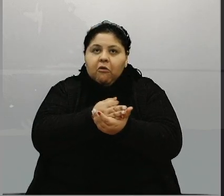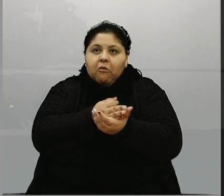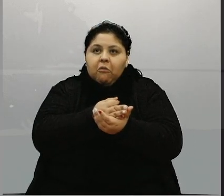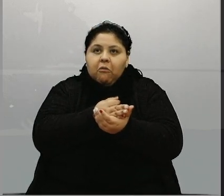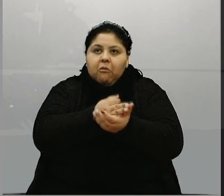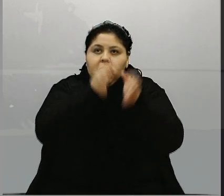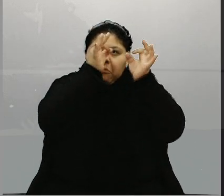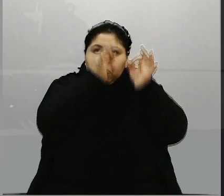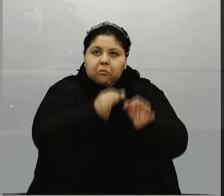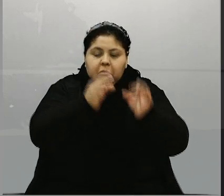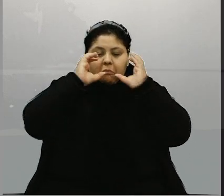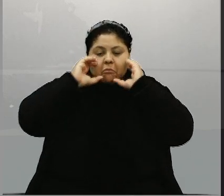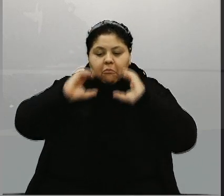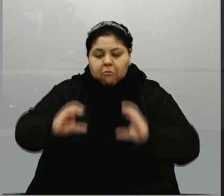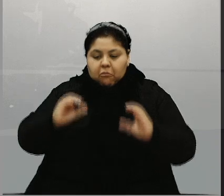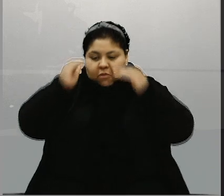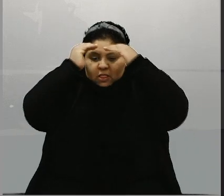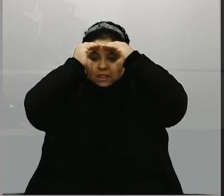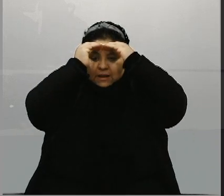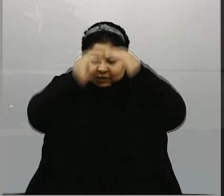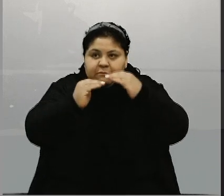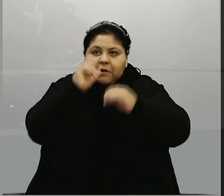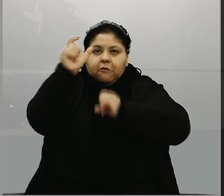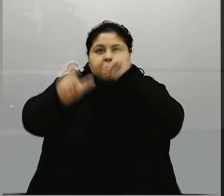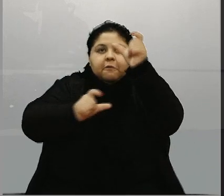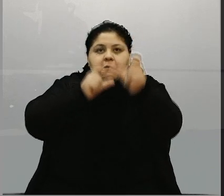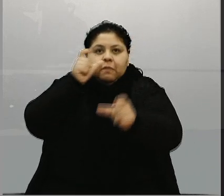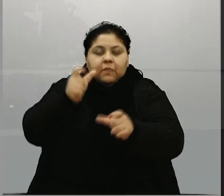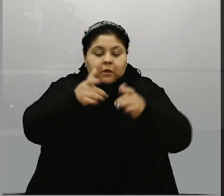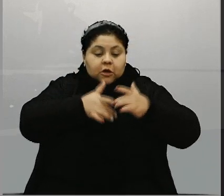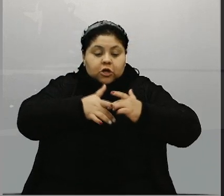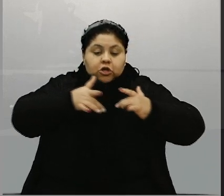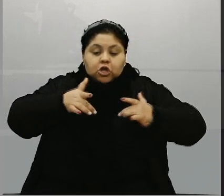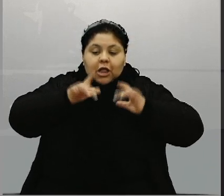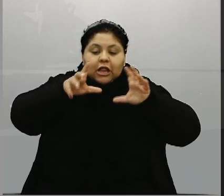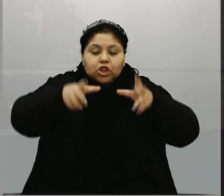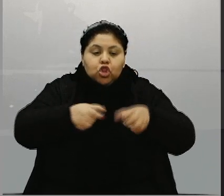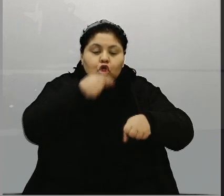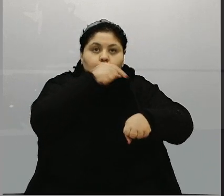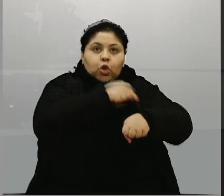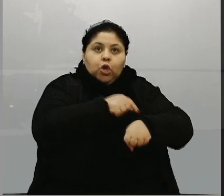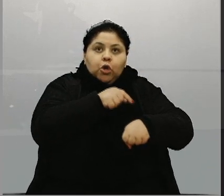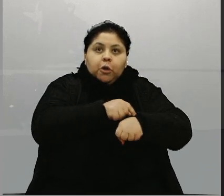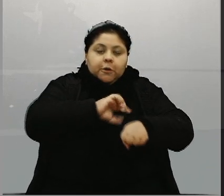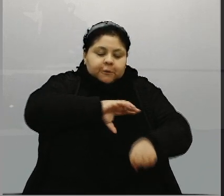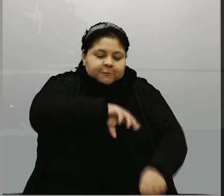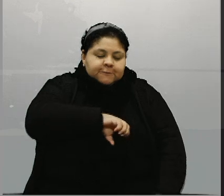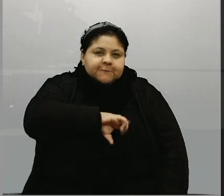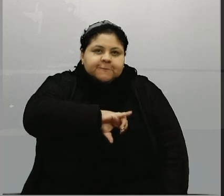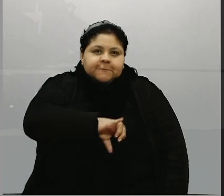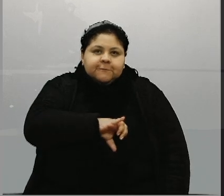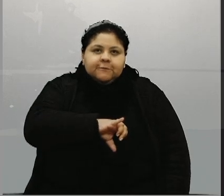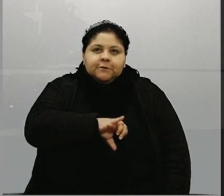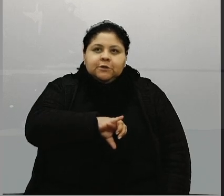caráter, respeito pelo indivíduo, solidariedade em todo o tempo e compaixão.